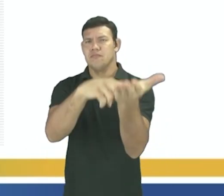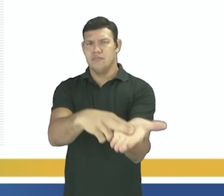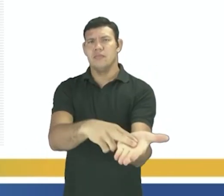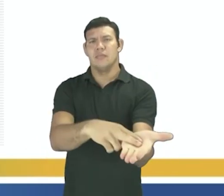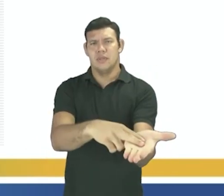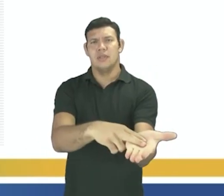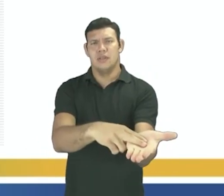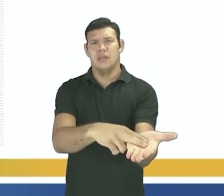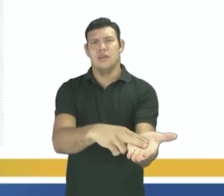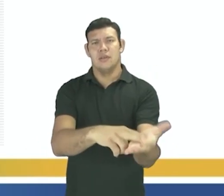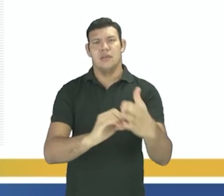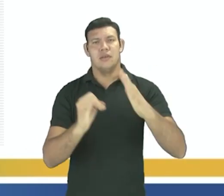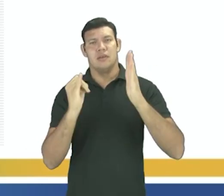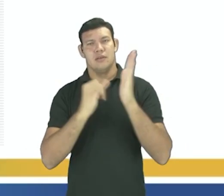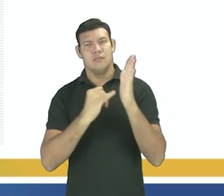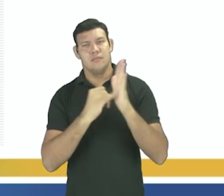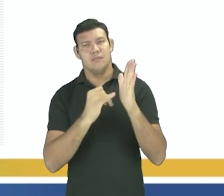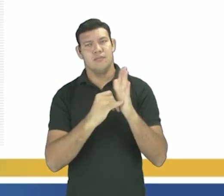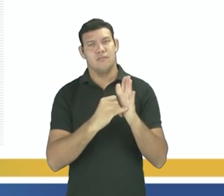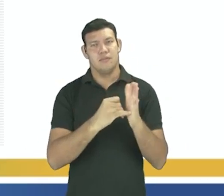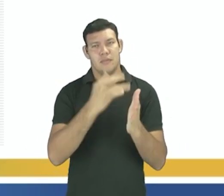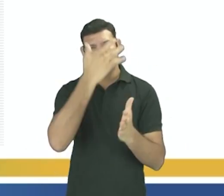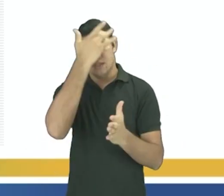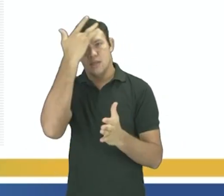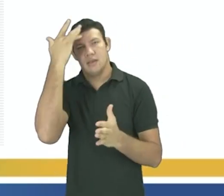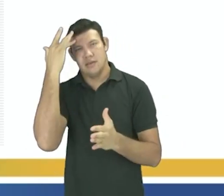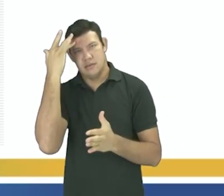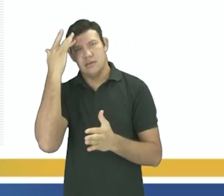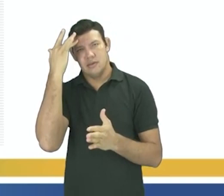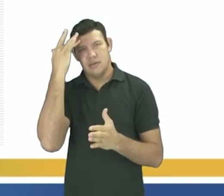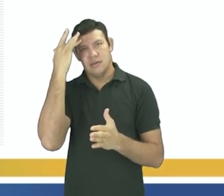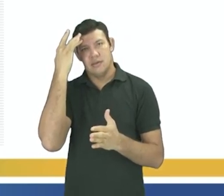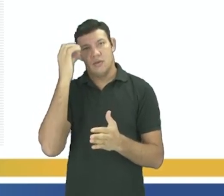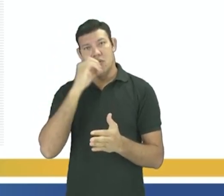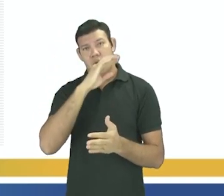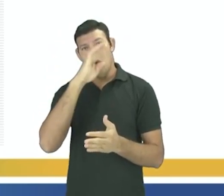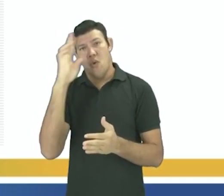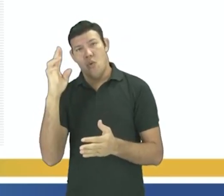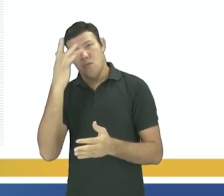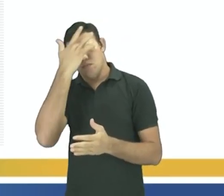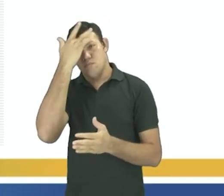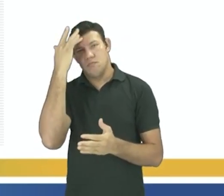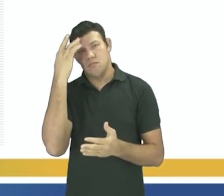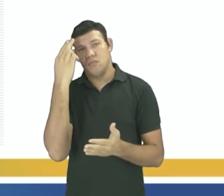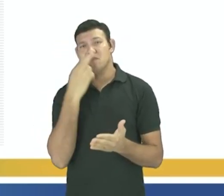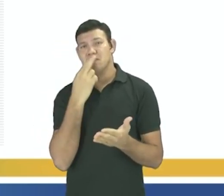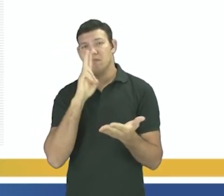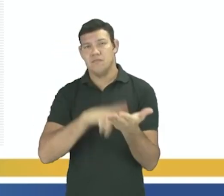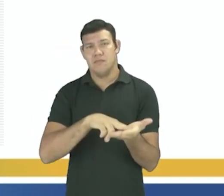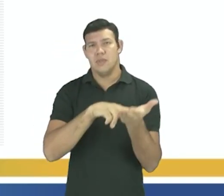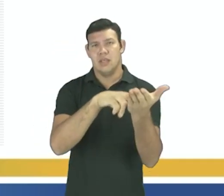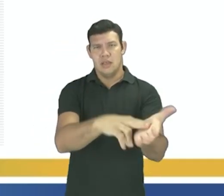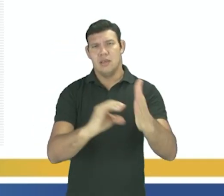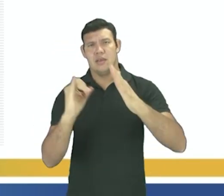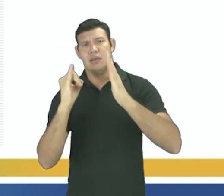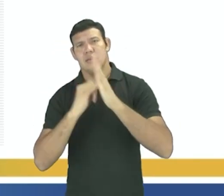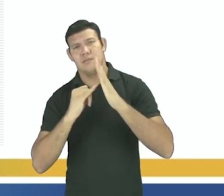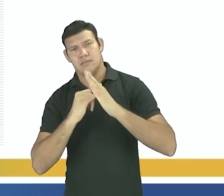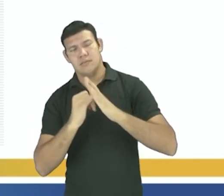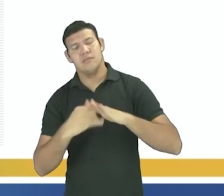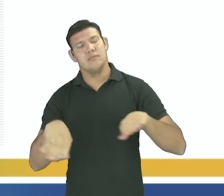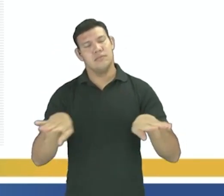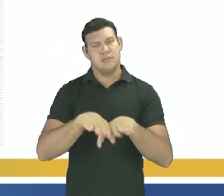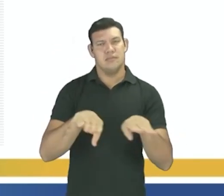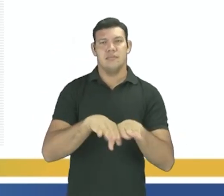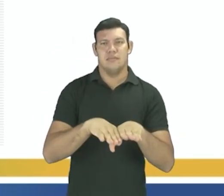um órgão para alguém, de alguém para um órgão, tá? E existe também a